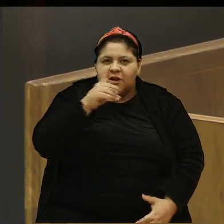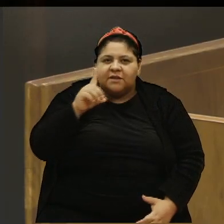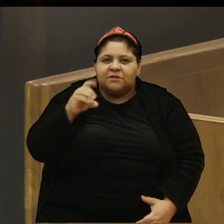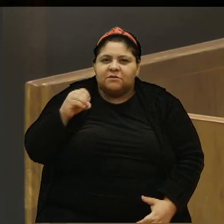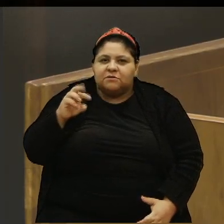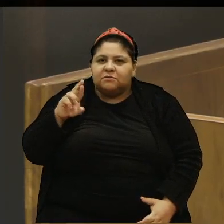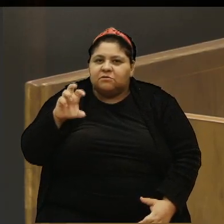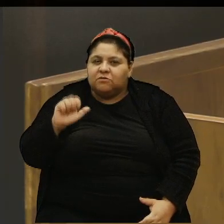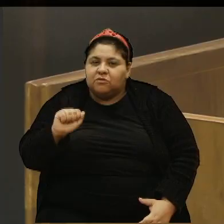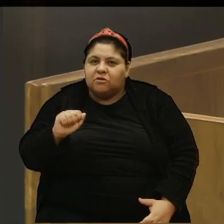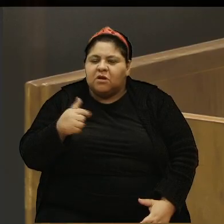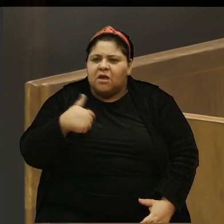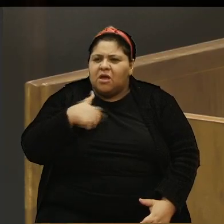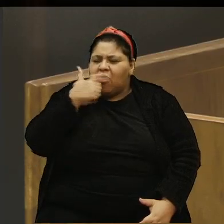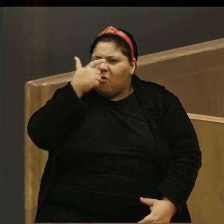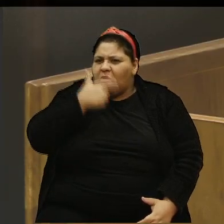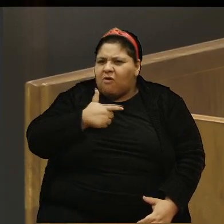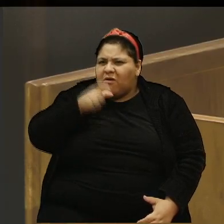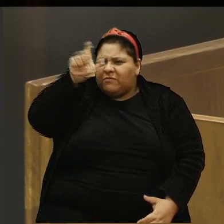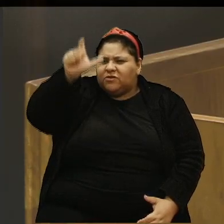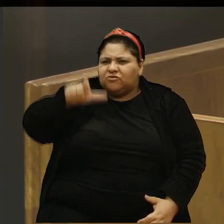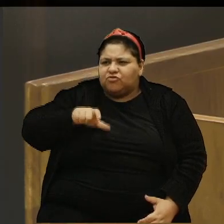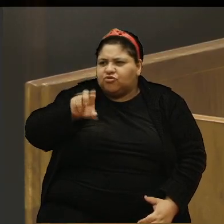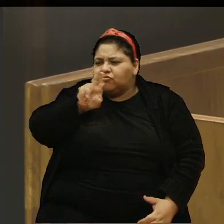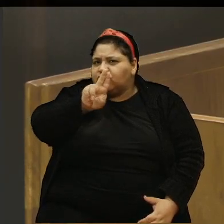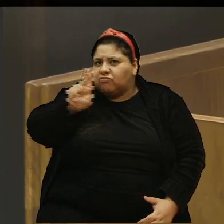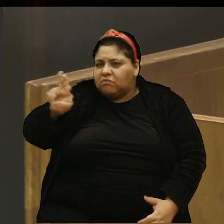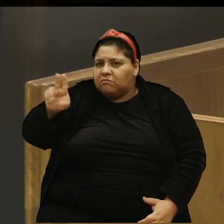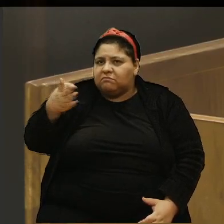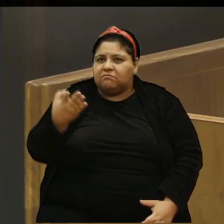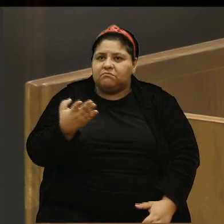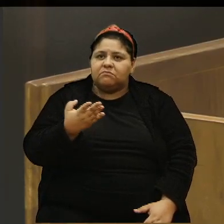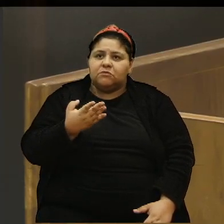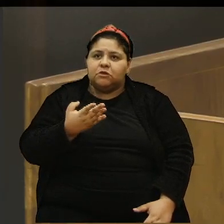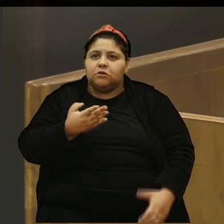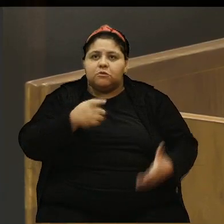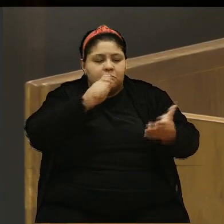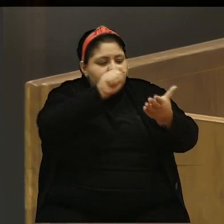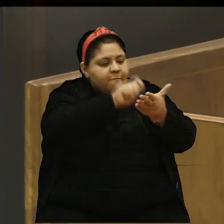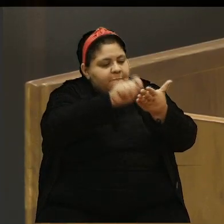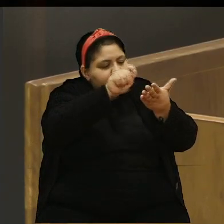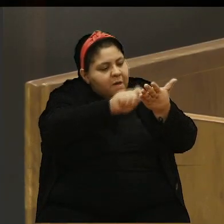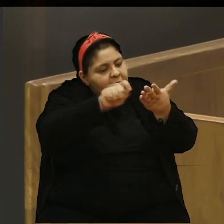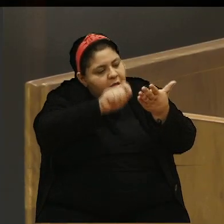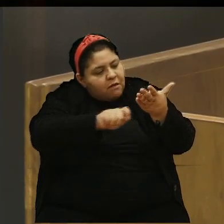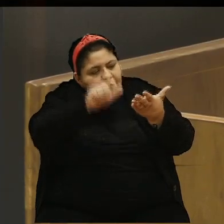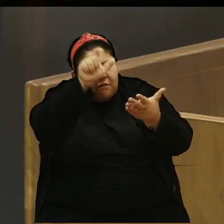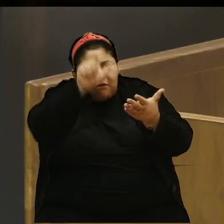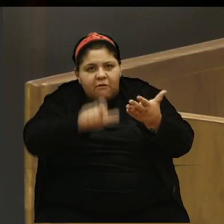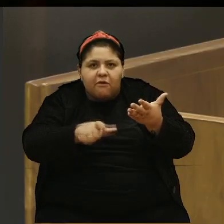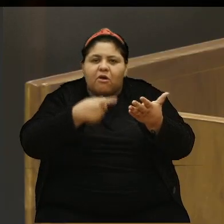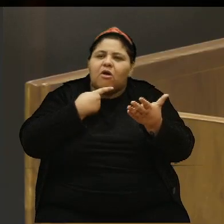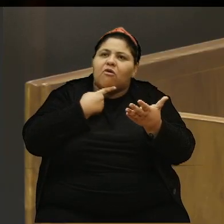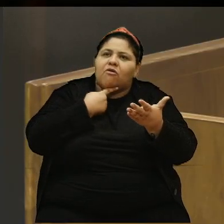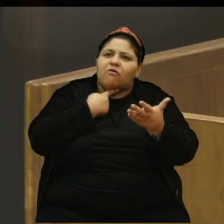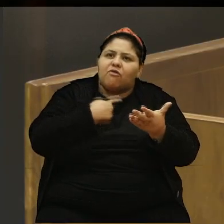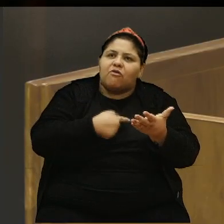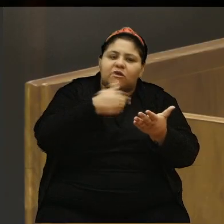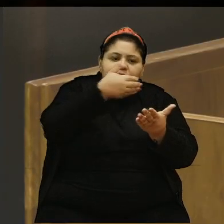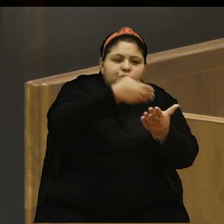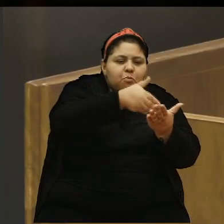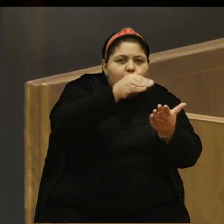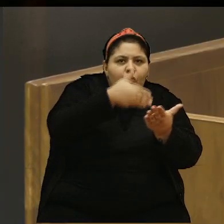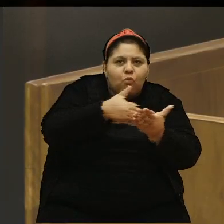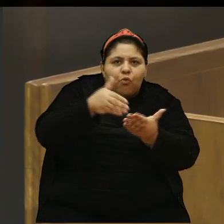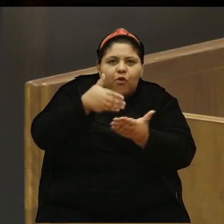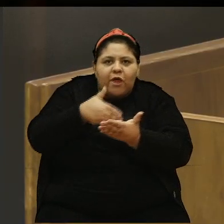o pessoal tinha um nomezinho lá, o pessoal estava marcando que a pessoa parece que gosta de autuar eles lá,